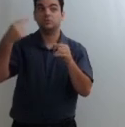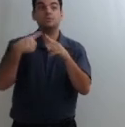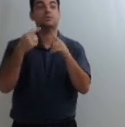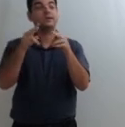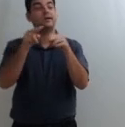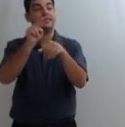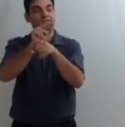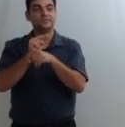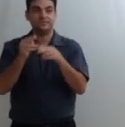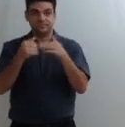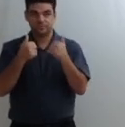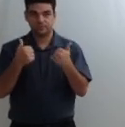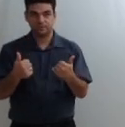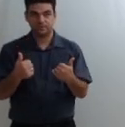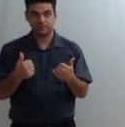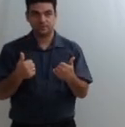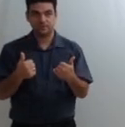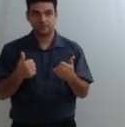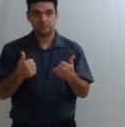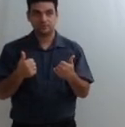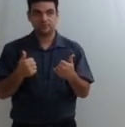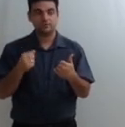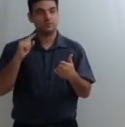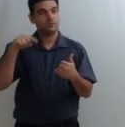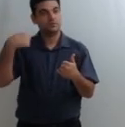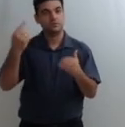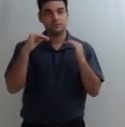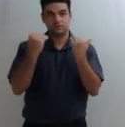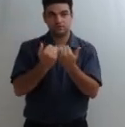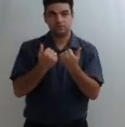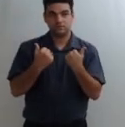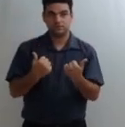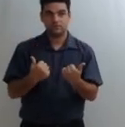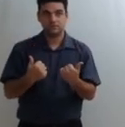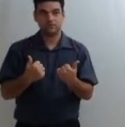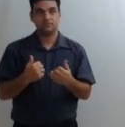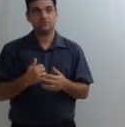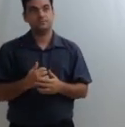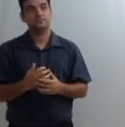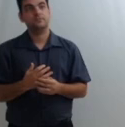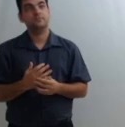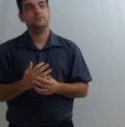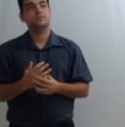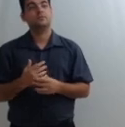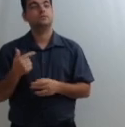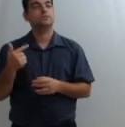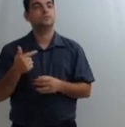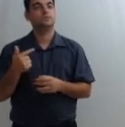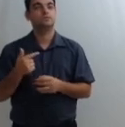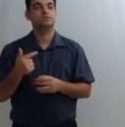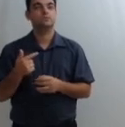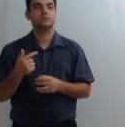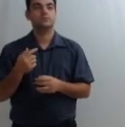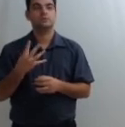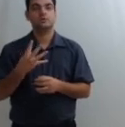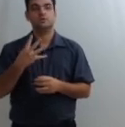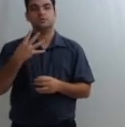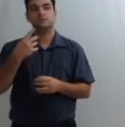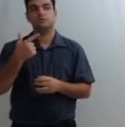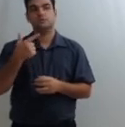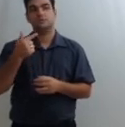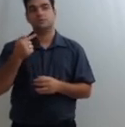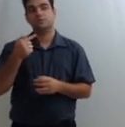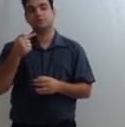defesa. Adiando para a próxima sessão. O segundo. 44275. Pronto. O